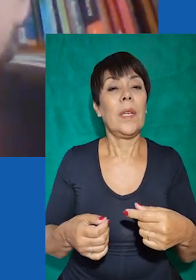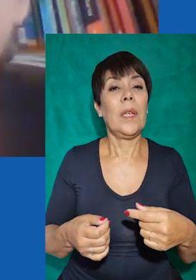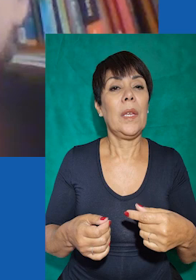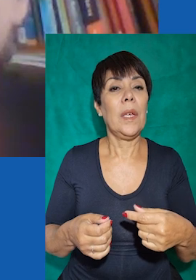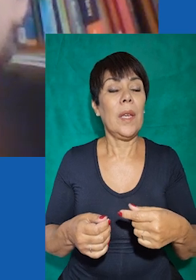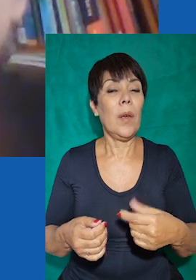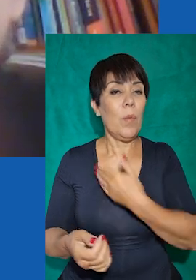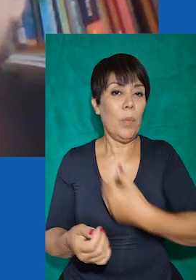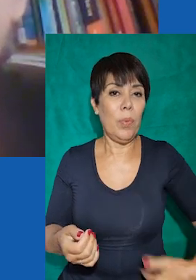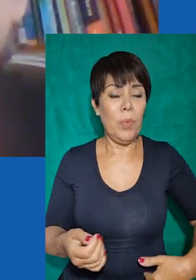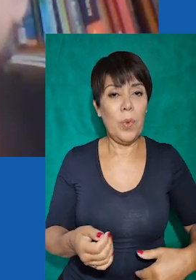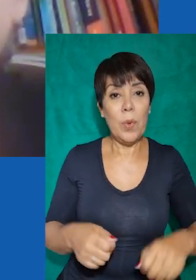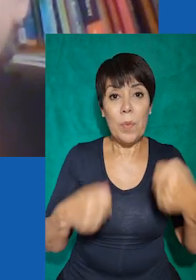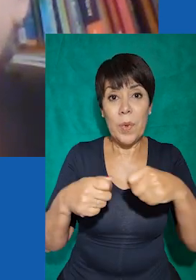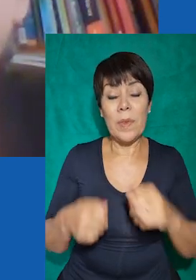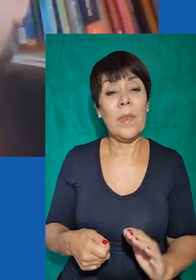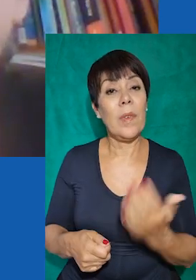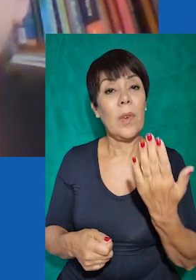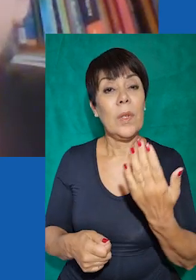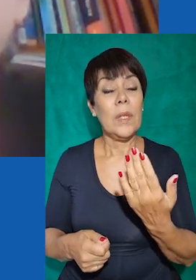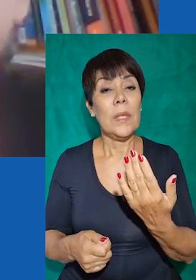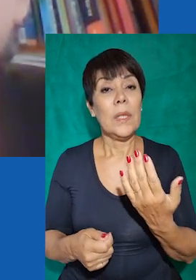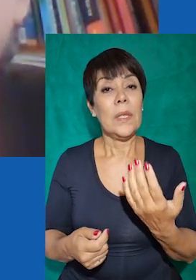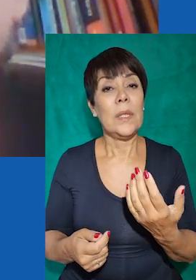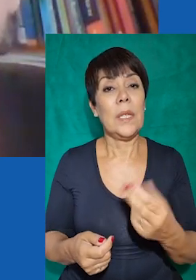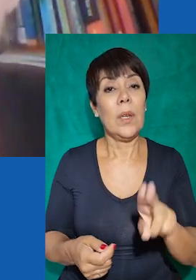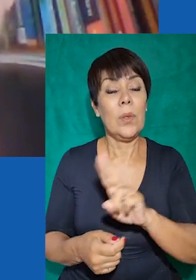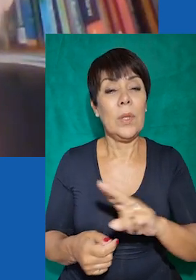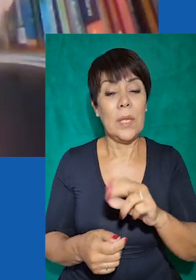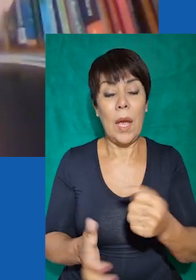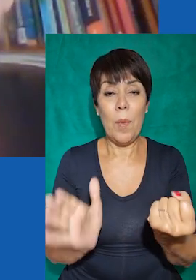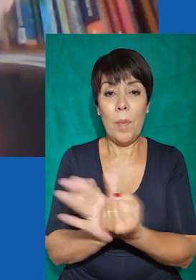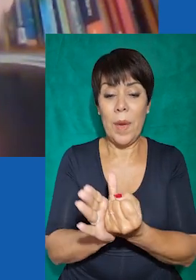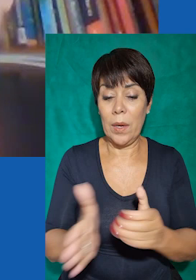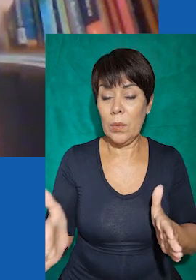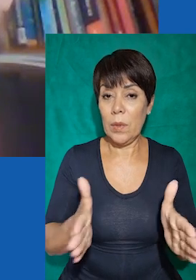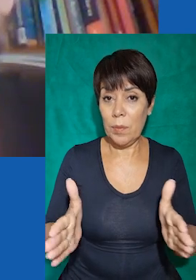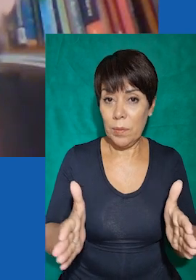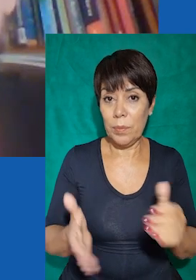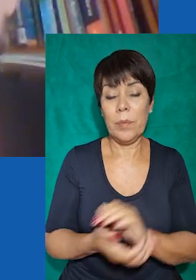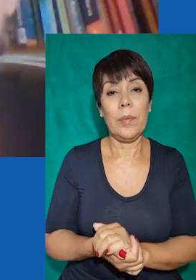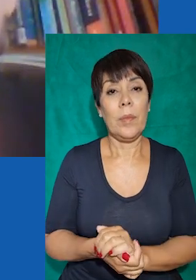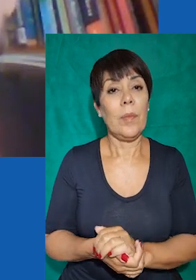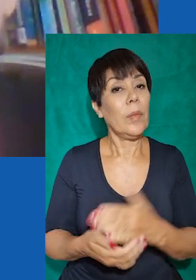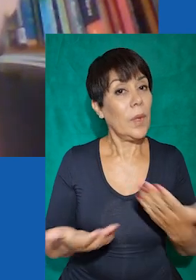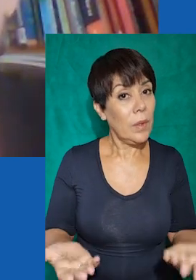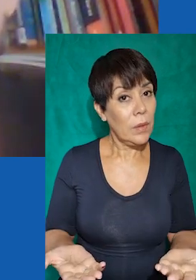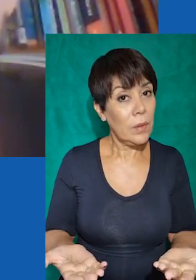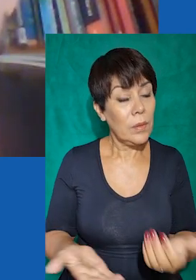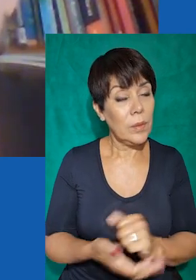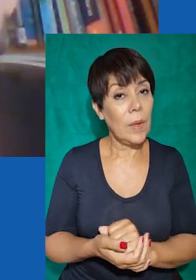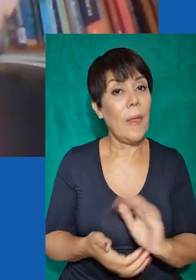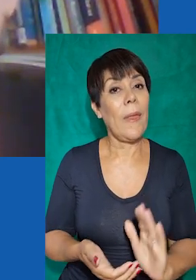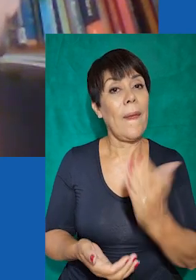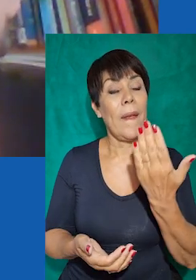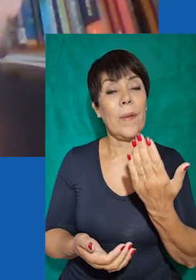pública toda que tinha que aplicar essa condição do marco temporal. E com isso